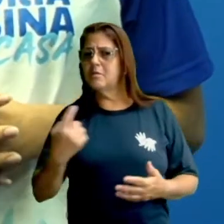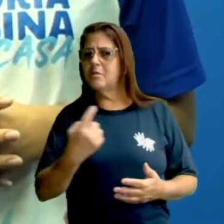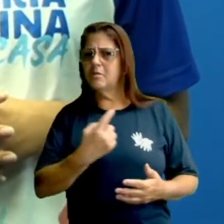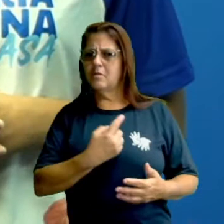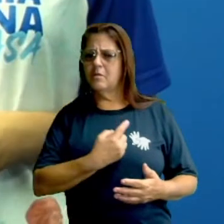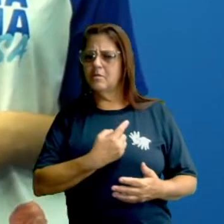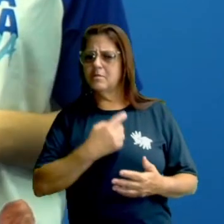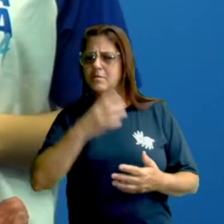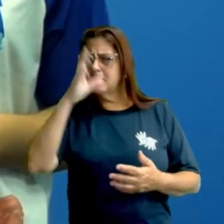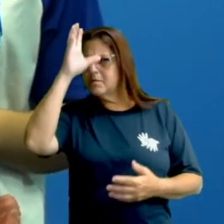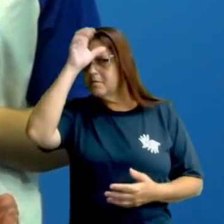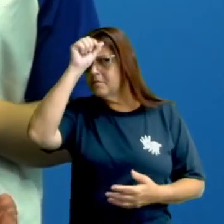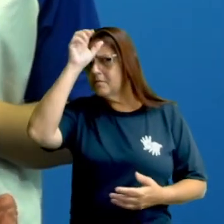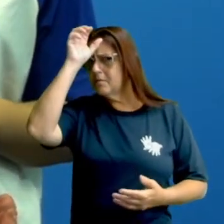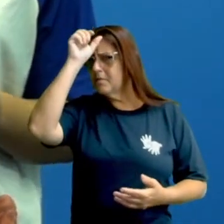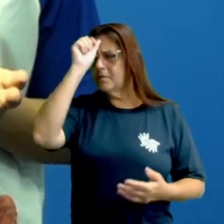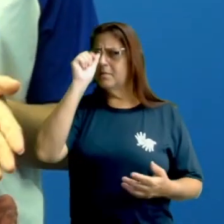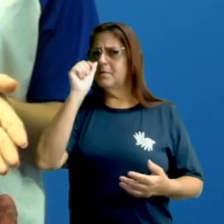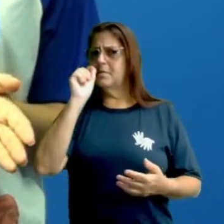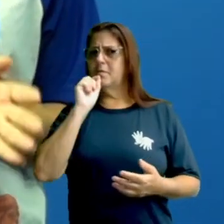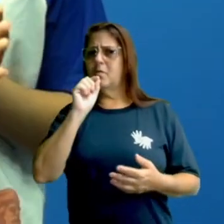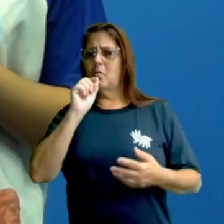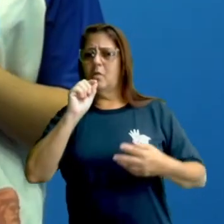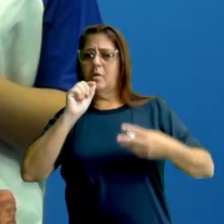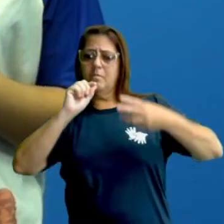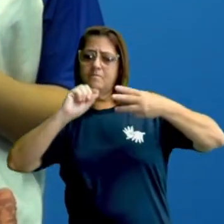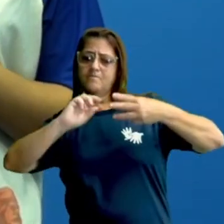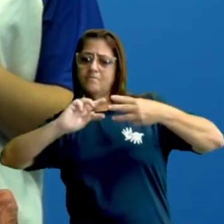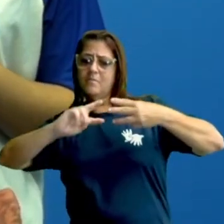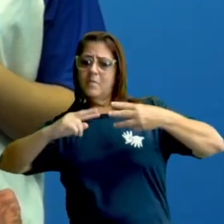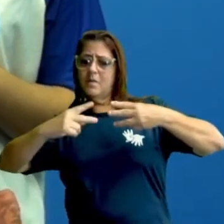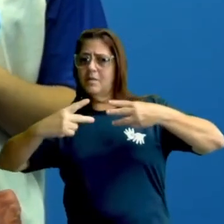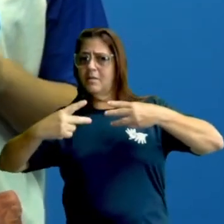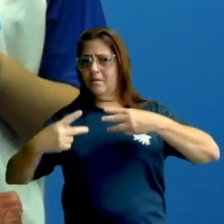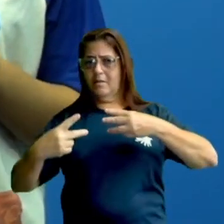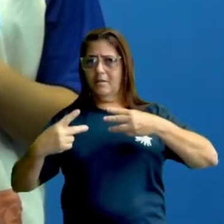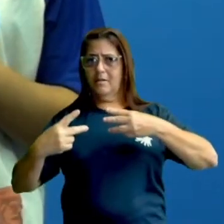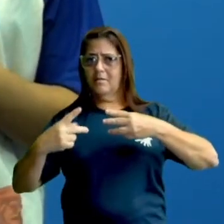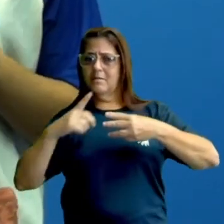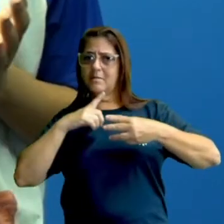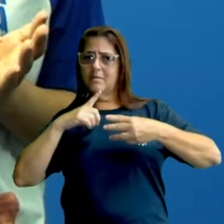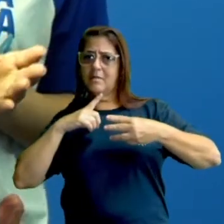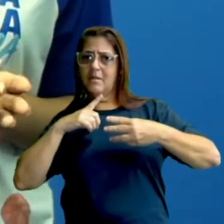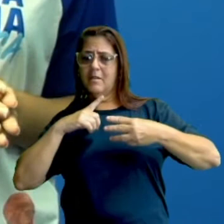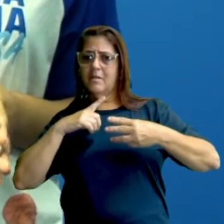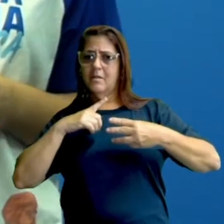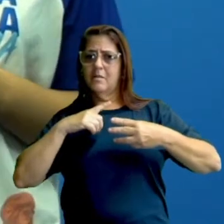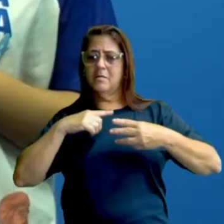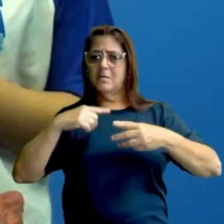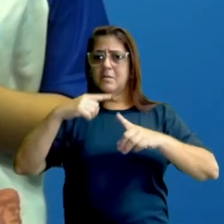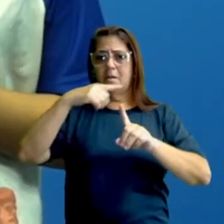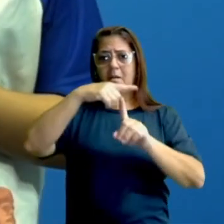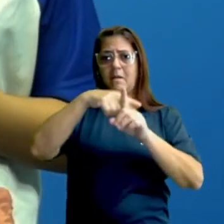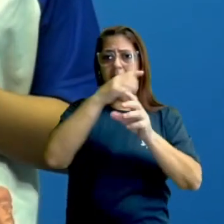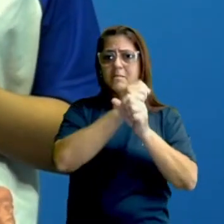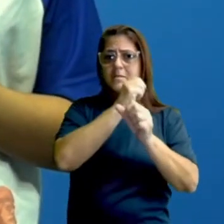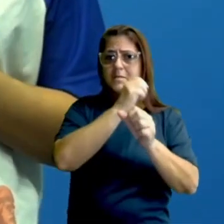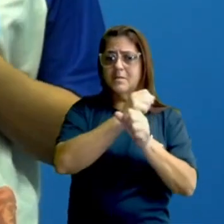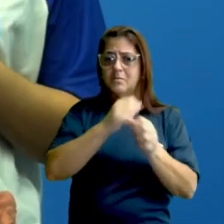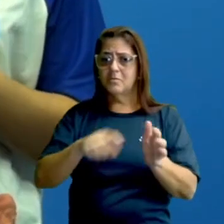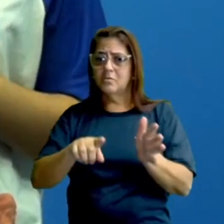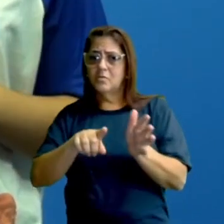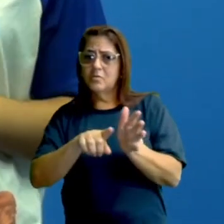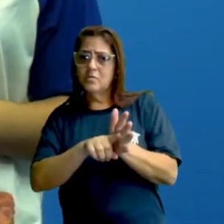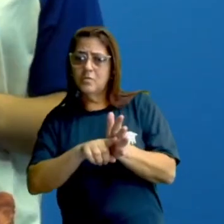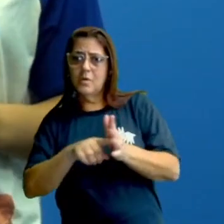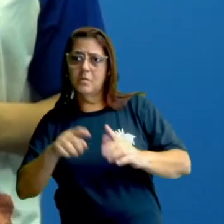iremos estudar as relações inversas que há entre as operações de adição e subtração